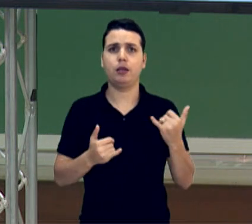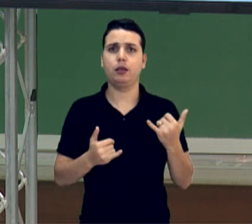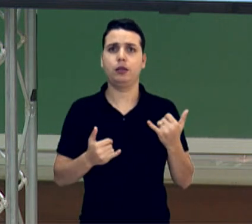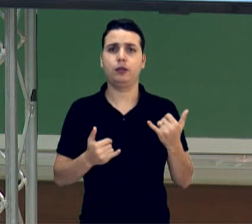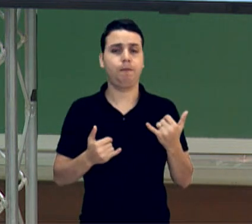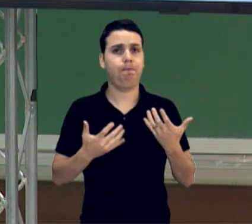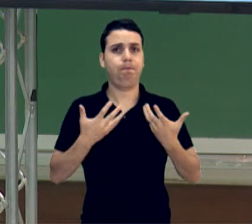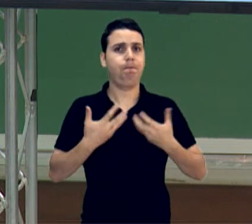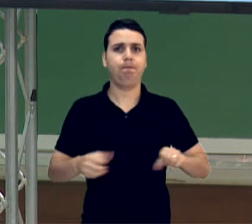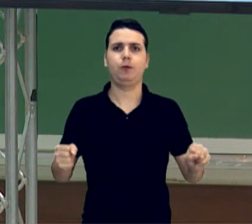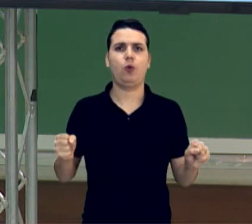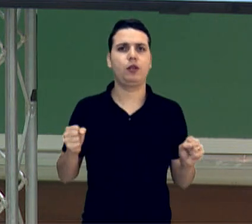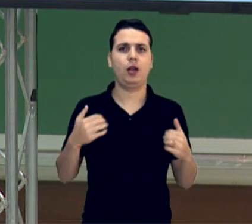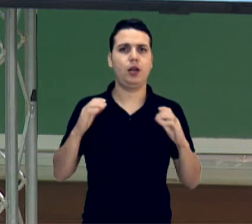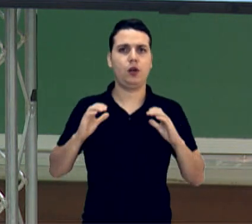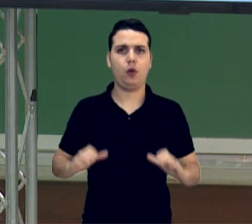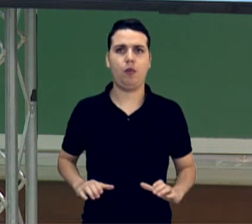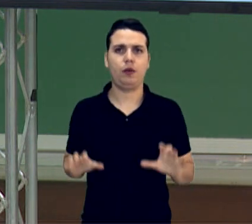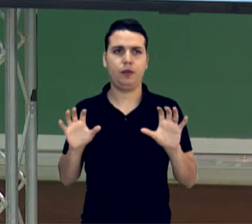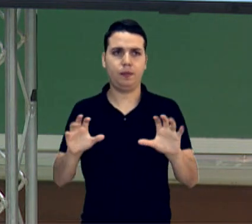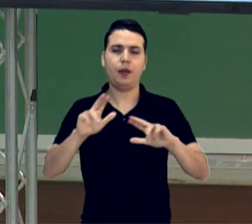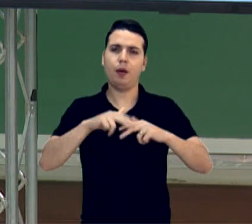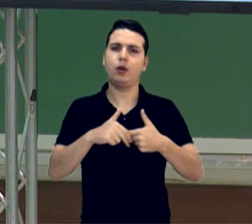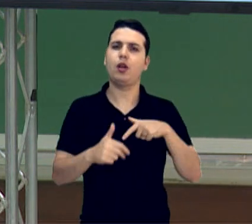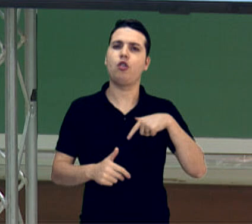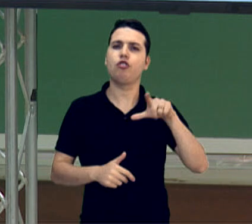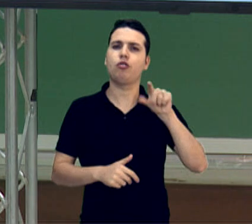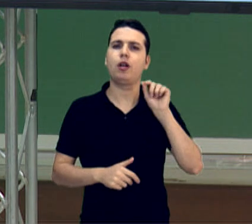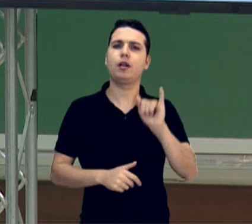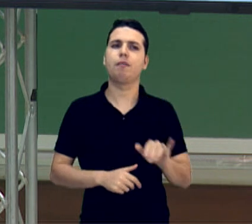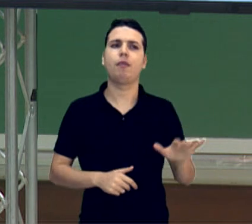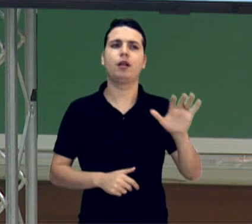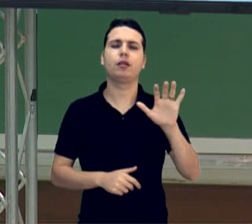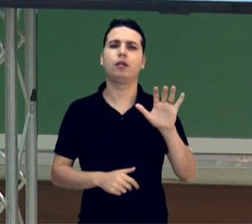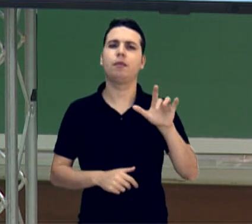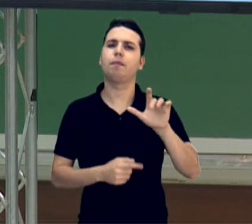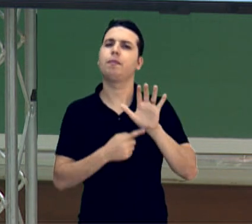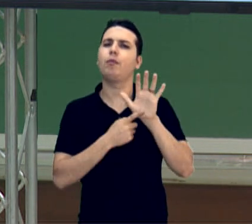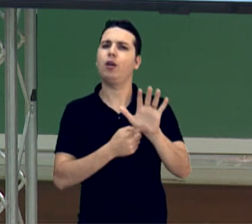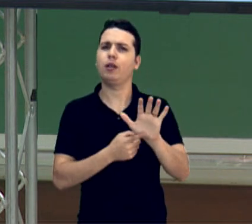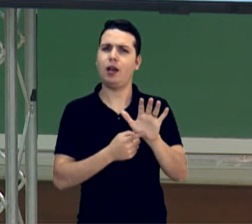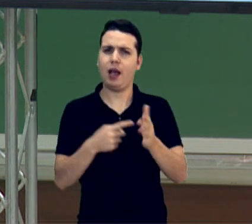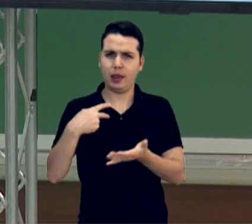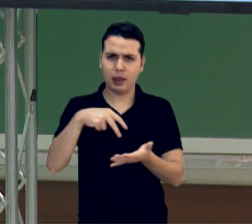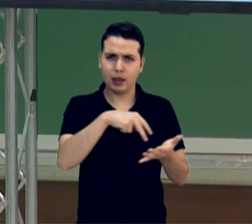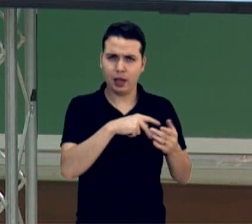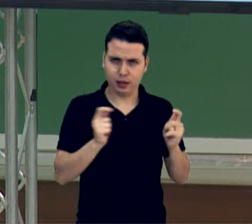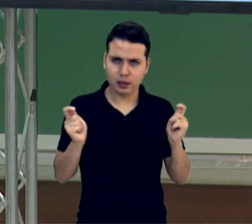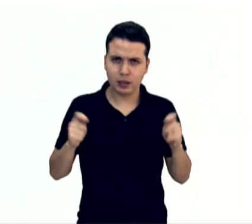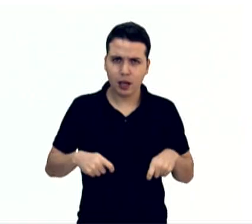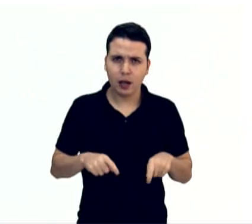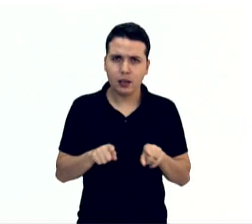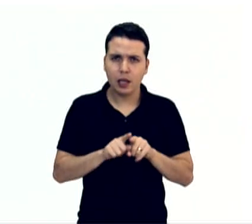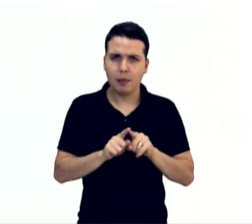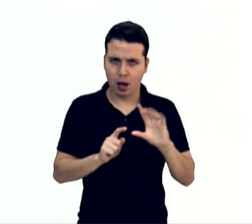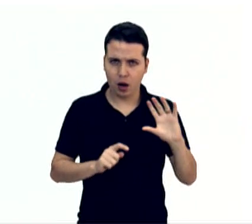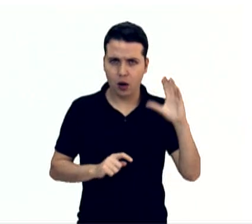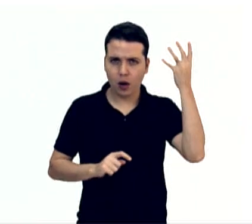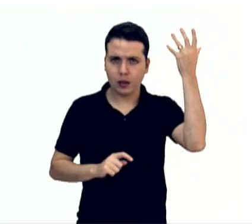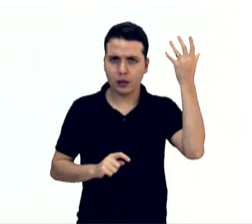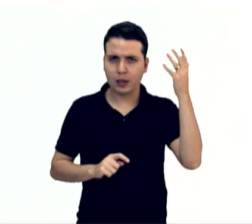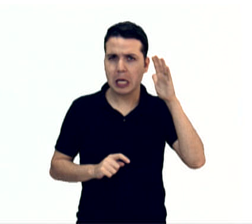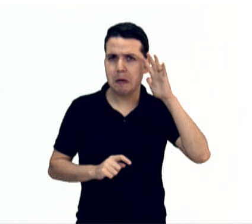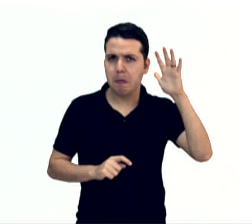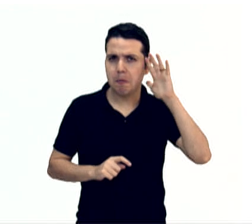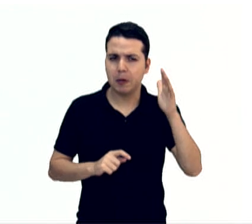esse comportamento, né? E aí a prof escolheu essa imagem para mostrar, será que na dança isso acontece? Ainda mais numa